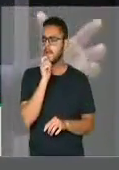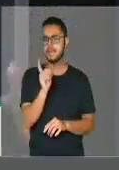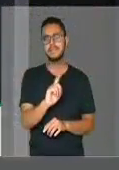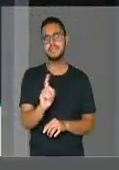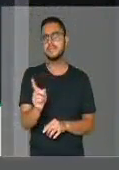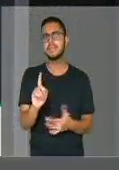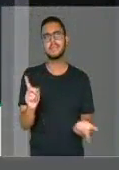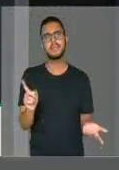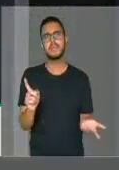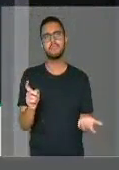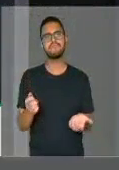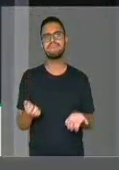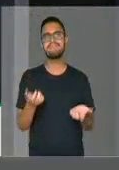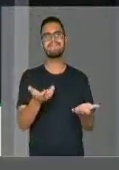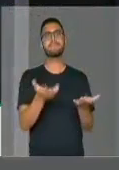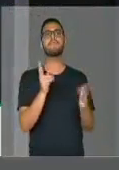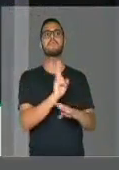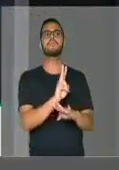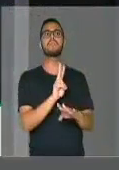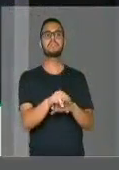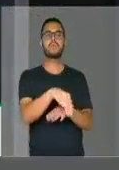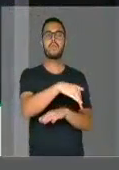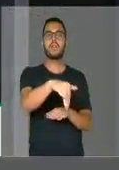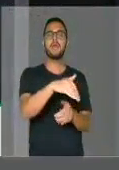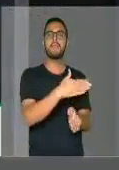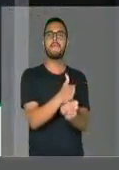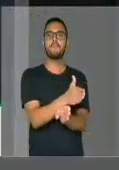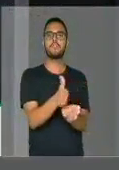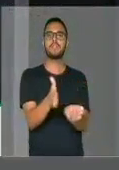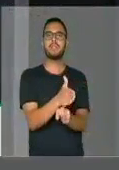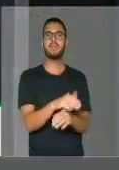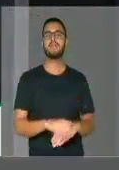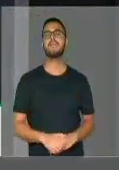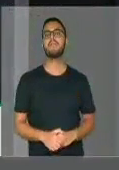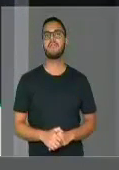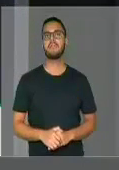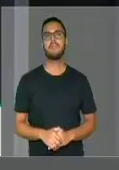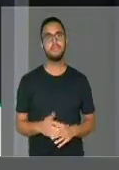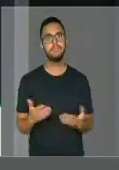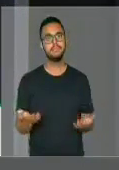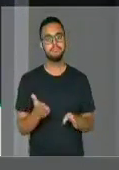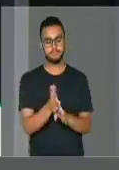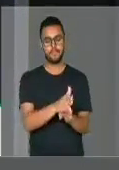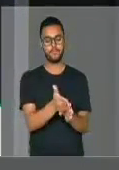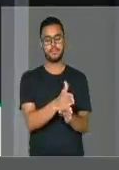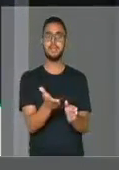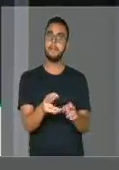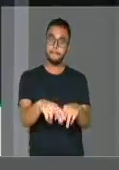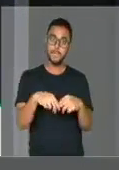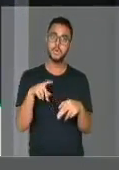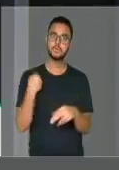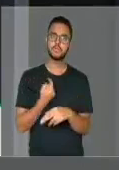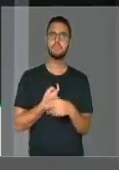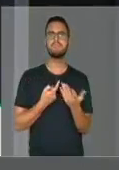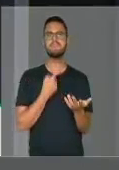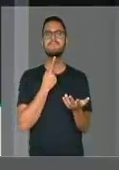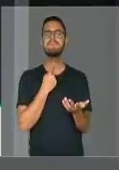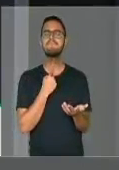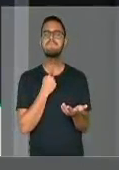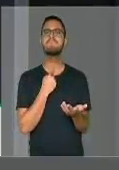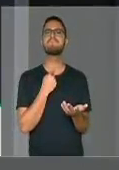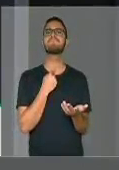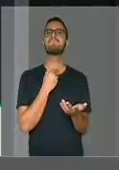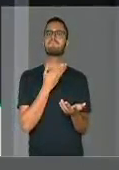de guarnecer as nossas fronteiras. E aí, senhor presidente, nós esperamos que nesse encontro saiam